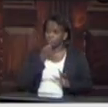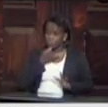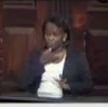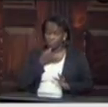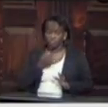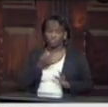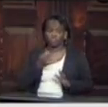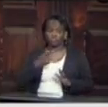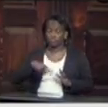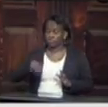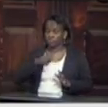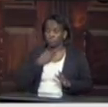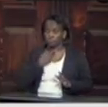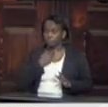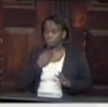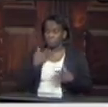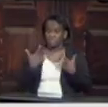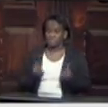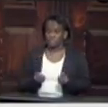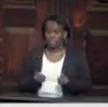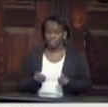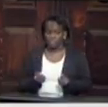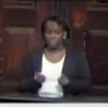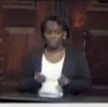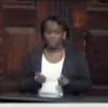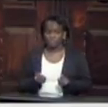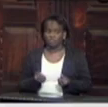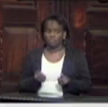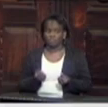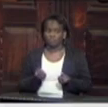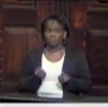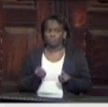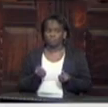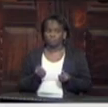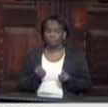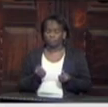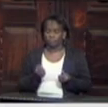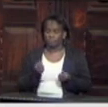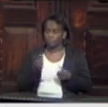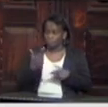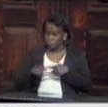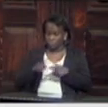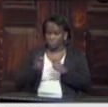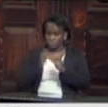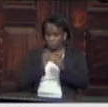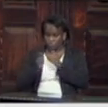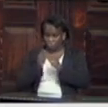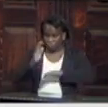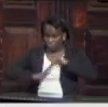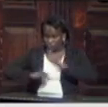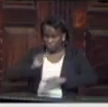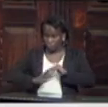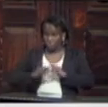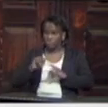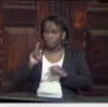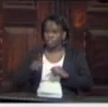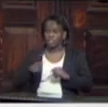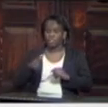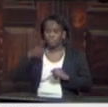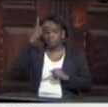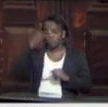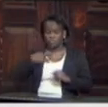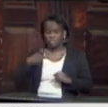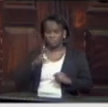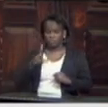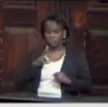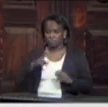Infelizmente, nós não podemos aceitar que a questão dos jornalistas passe a ser uma questão